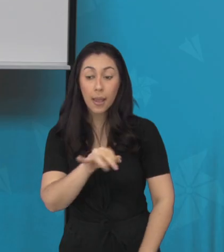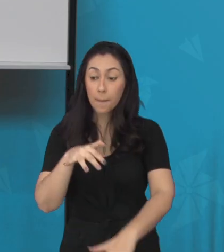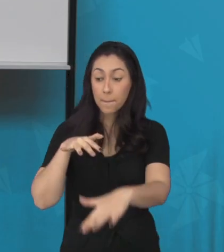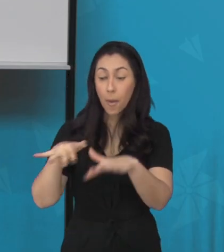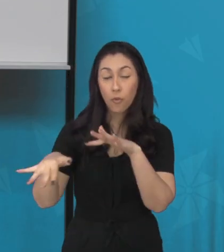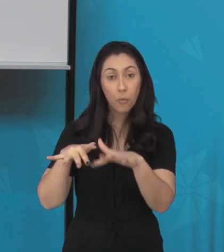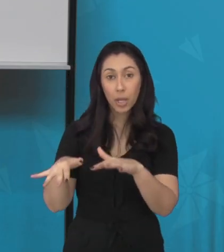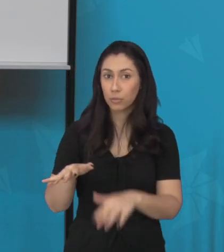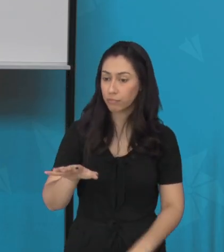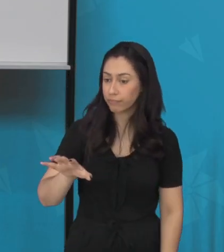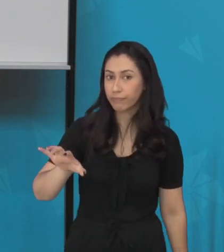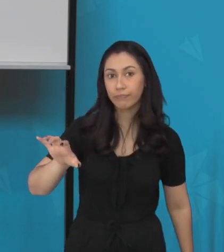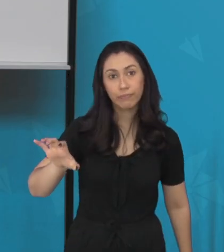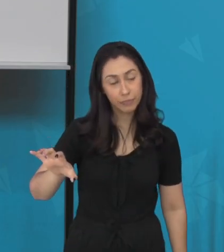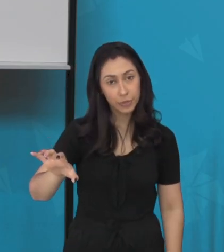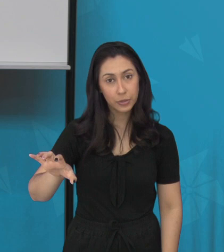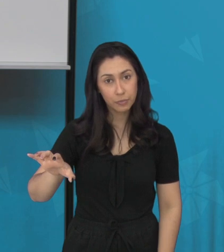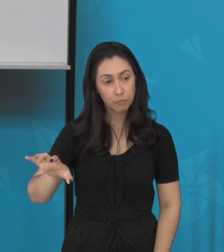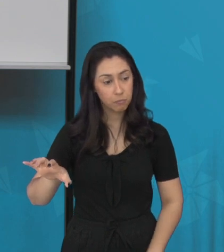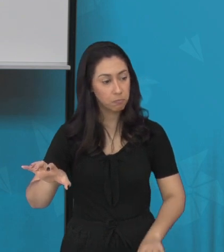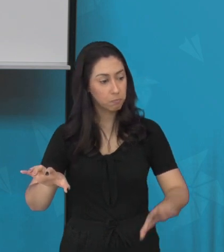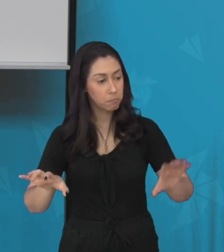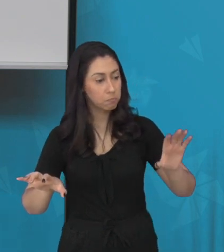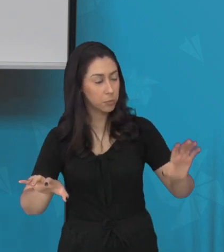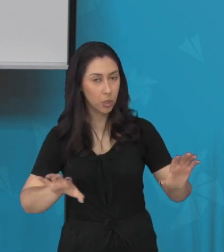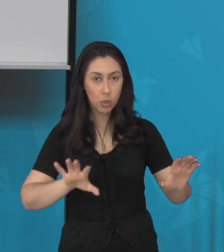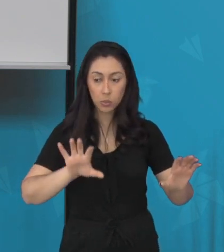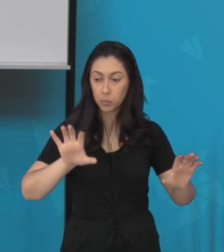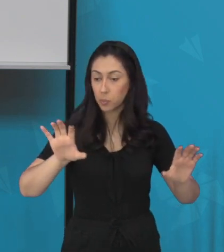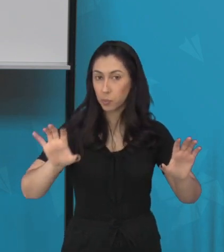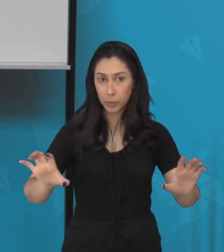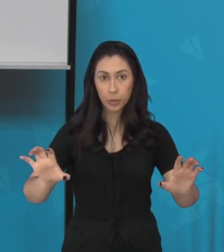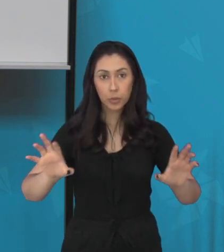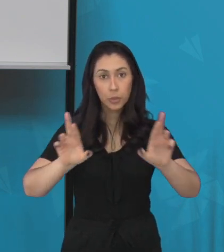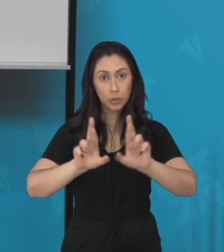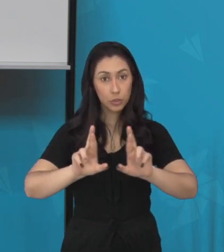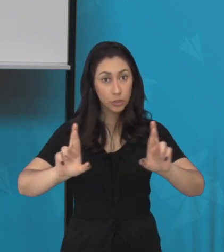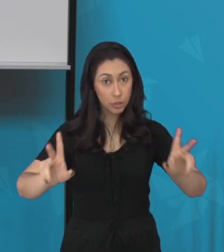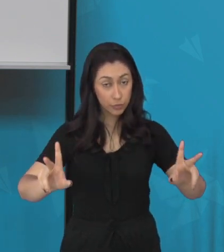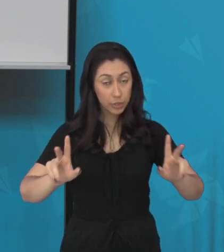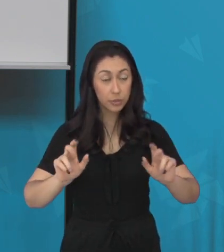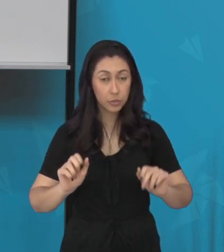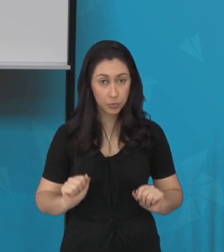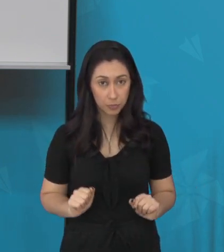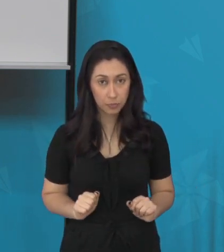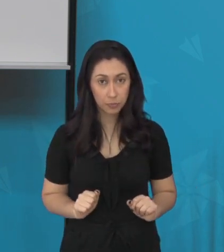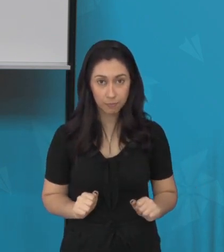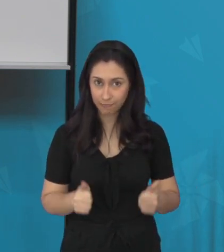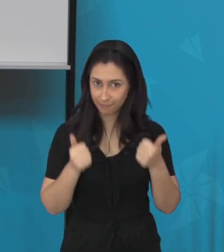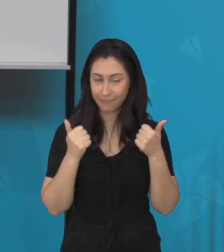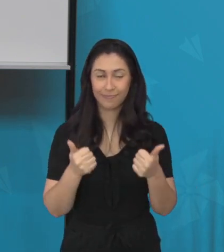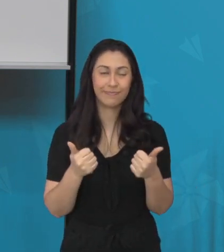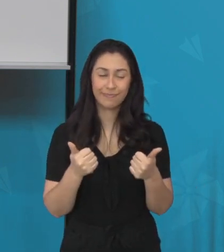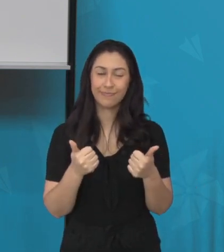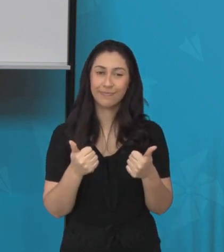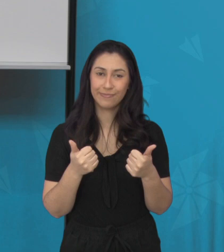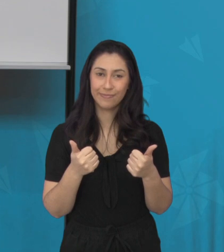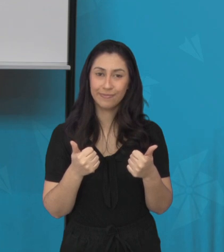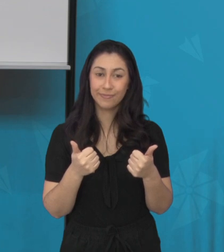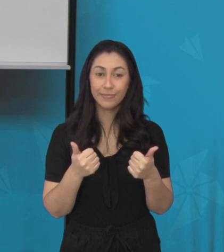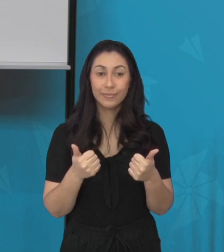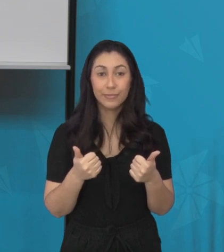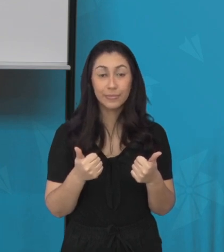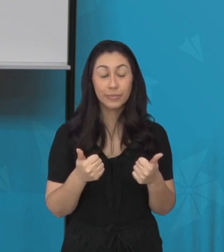movimento. Eu tenho uma dinâmica estática e uma dinâmica cinética. Beleza?